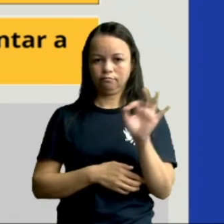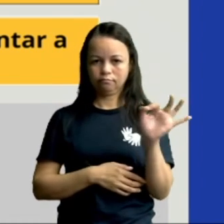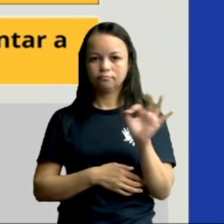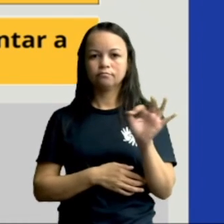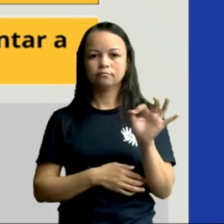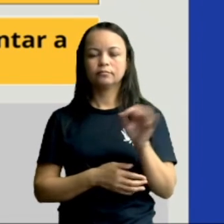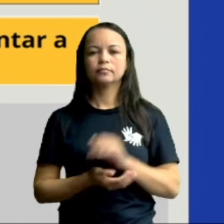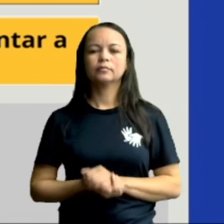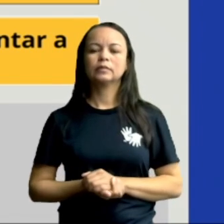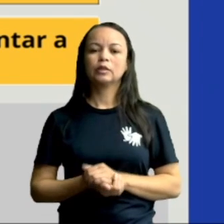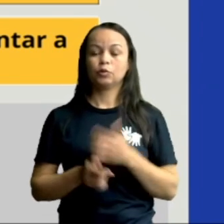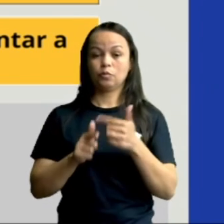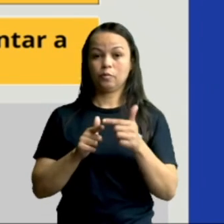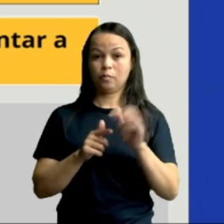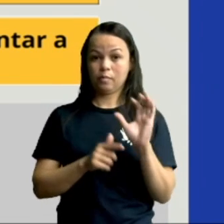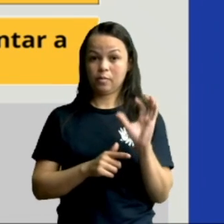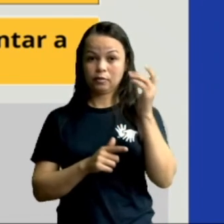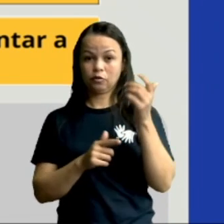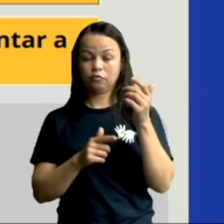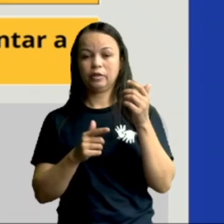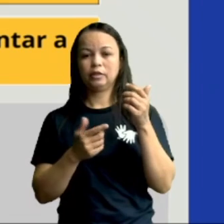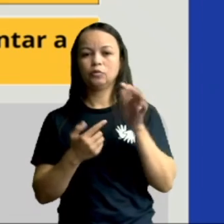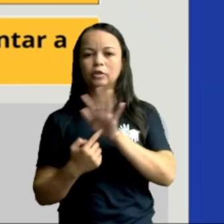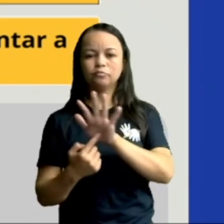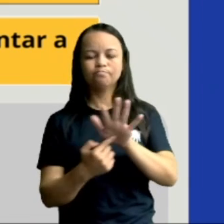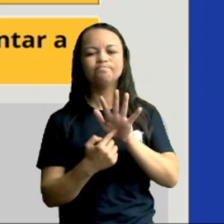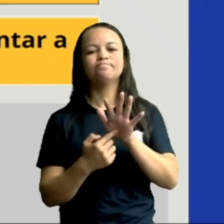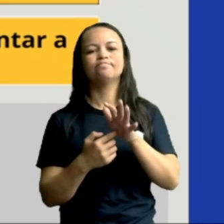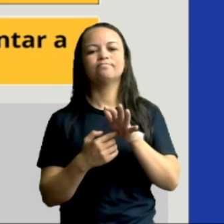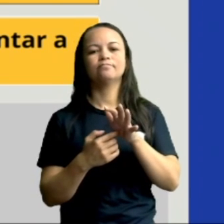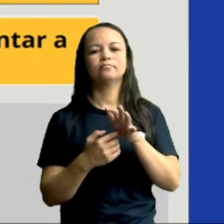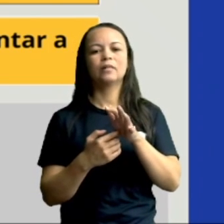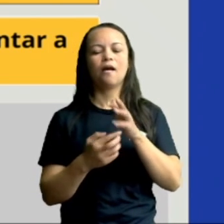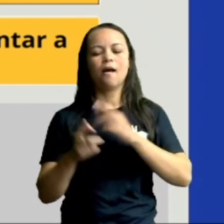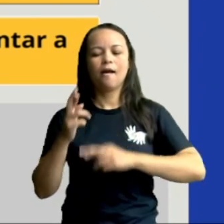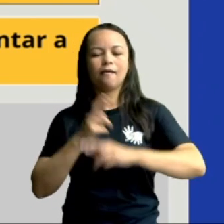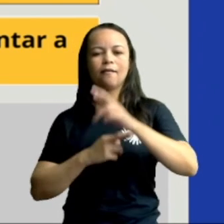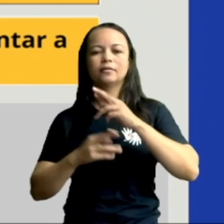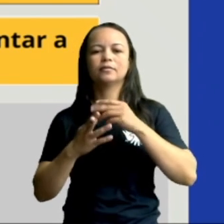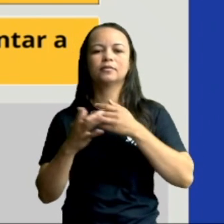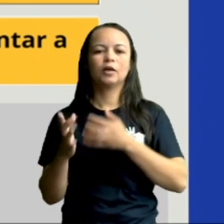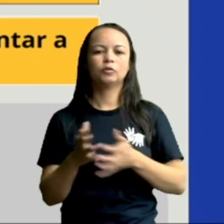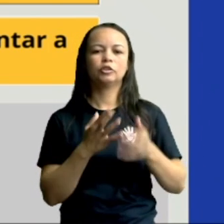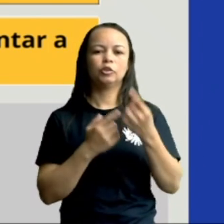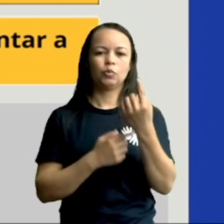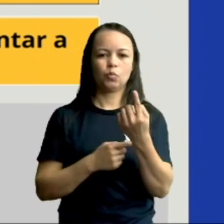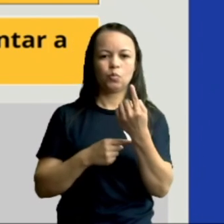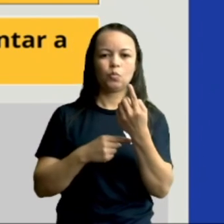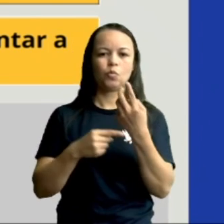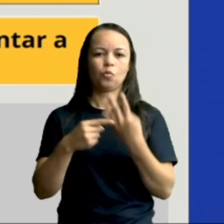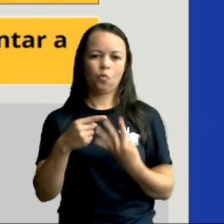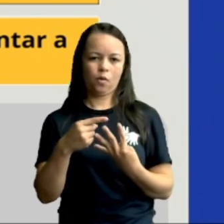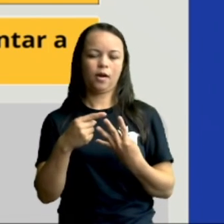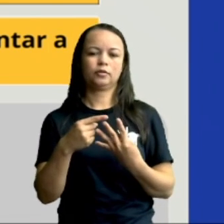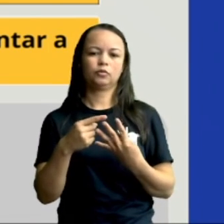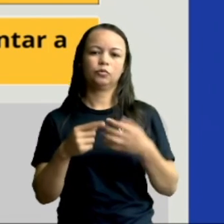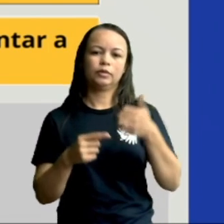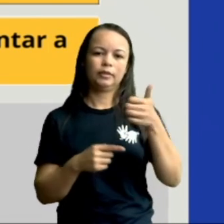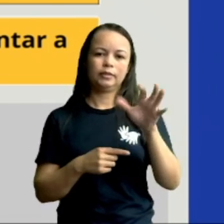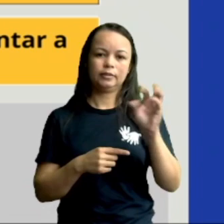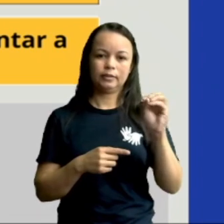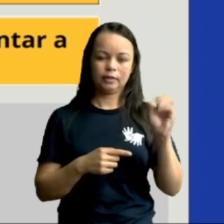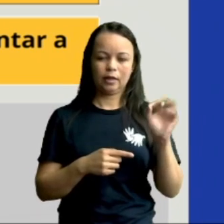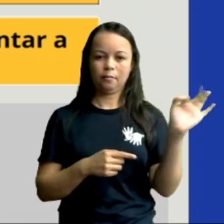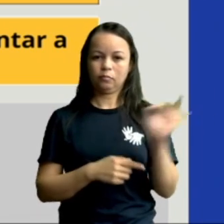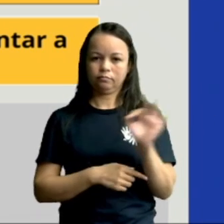Então, aí no problema que a gente trouxe aí a relação de 1/4, né, e